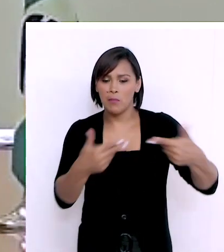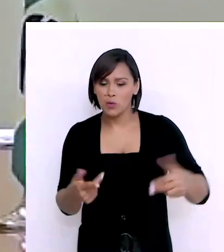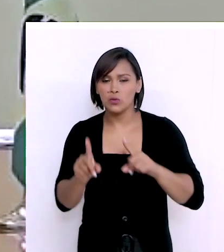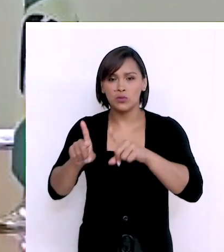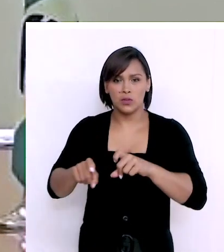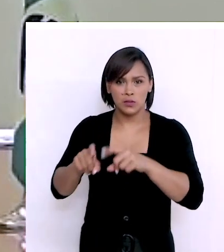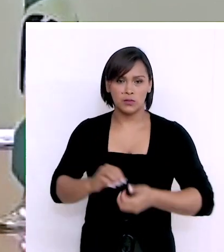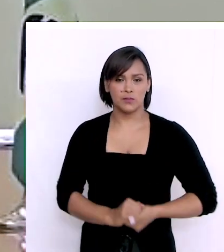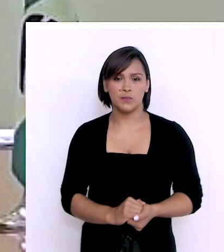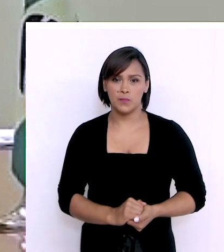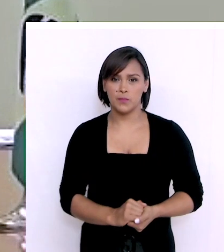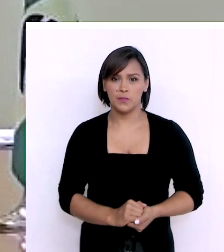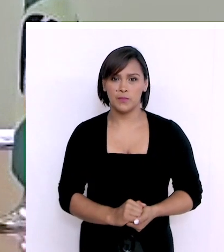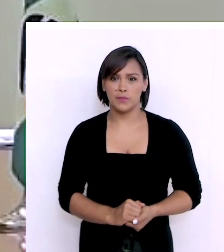agrícolas.